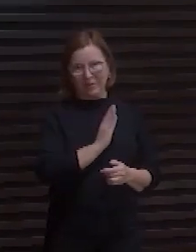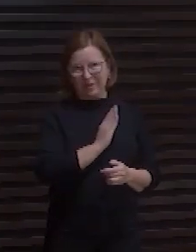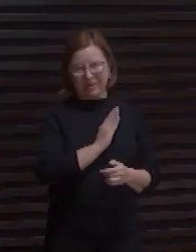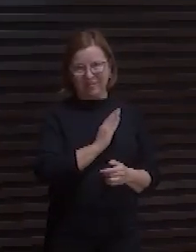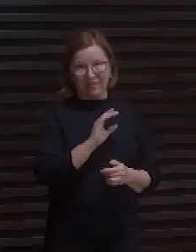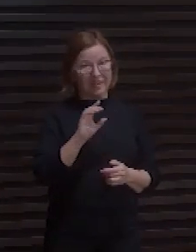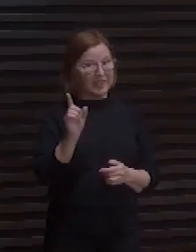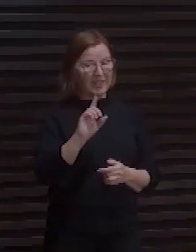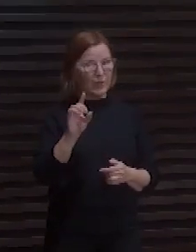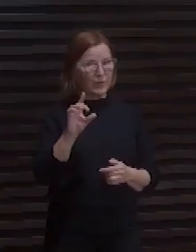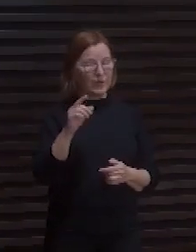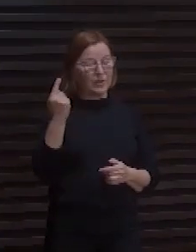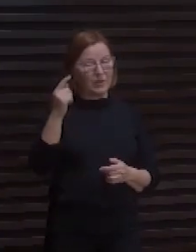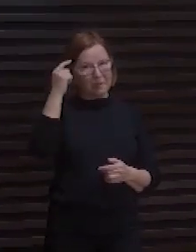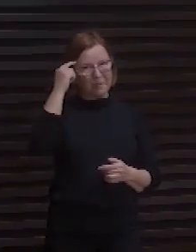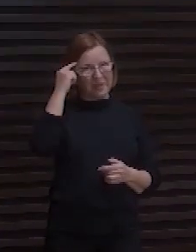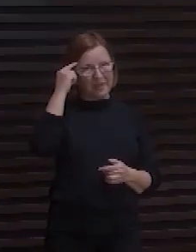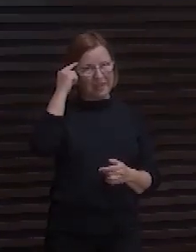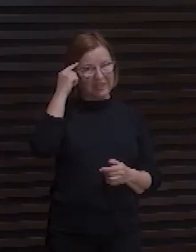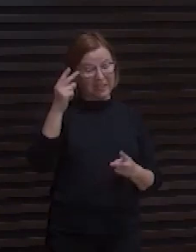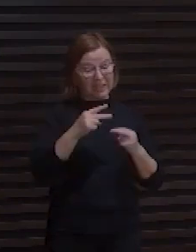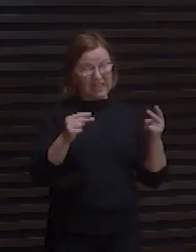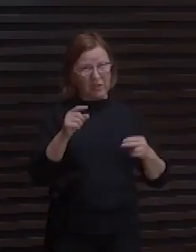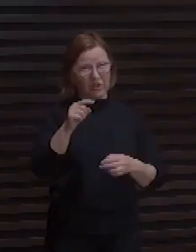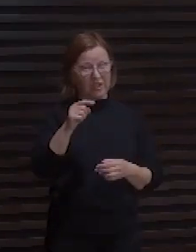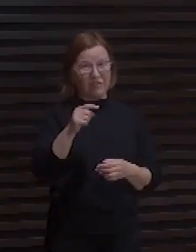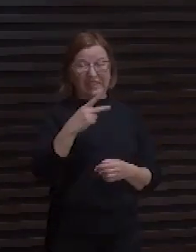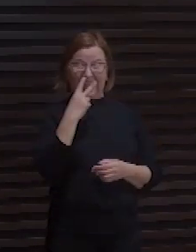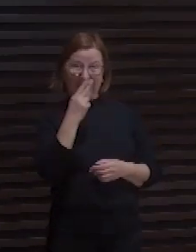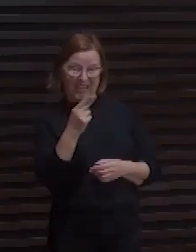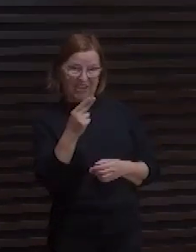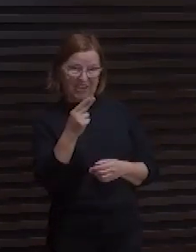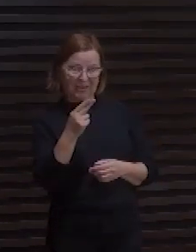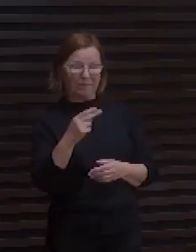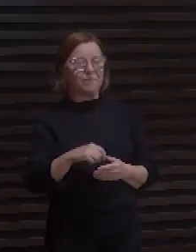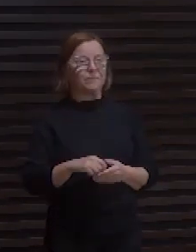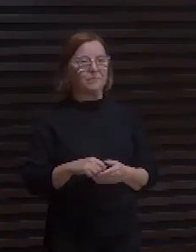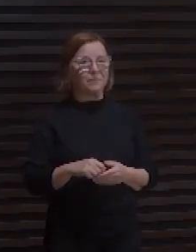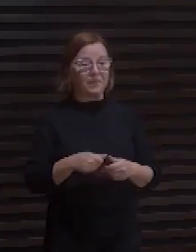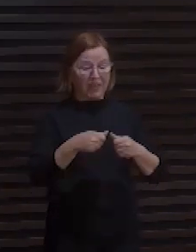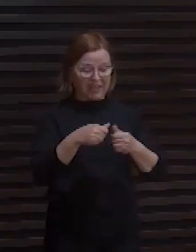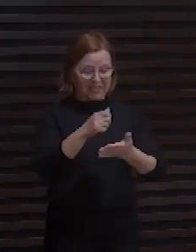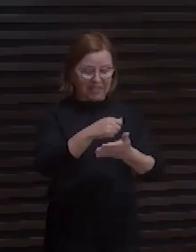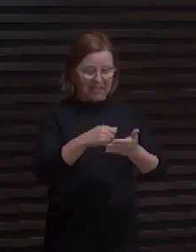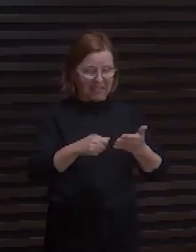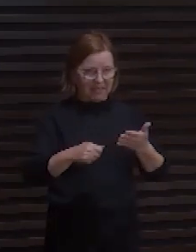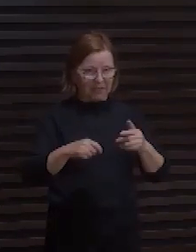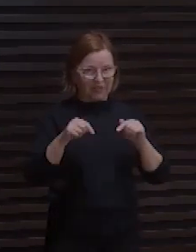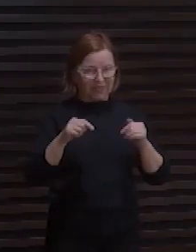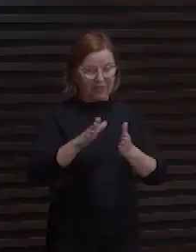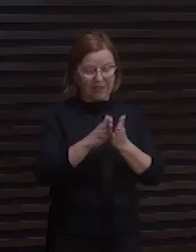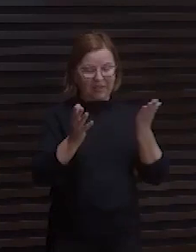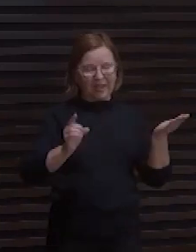sua mente, daquilo que você acha. O que está escrito aqui na Bíblia, o que nós